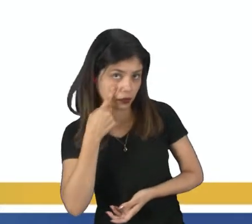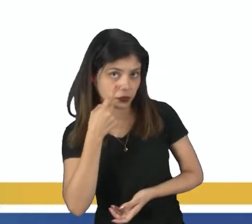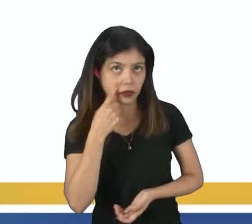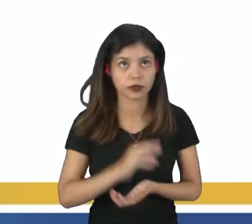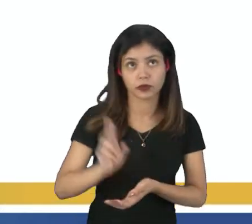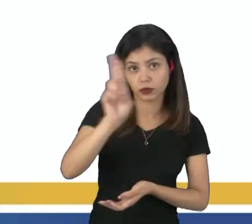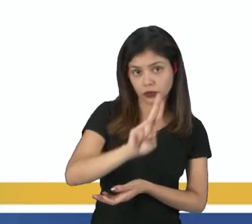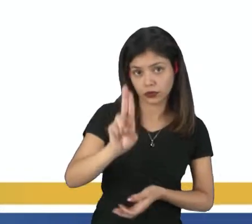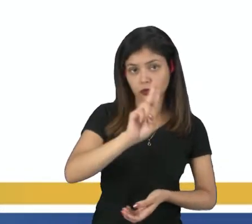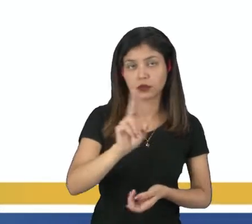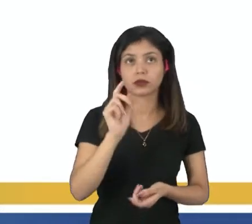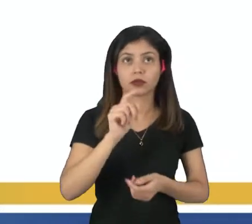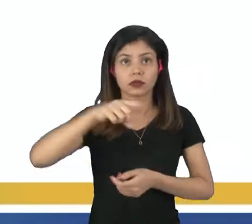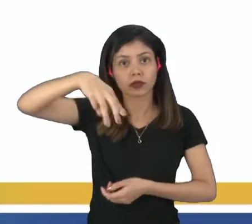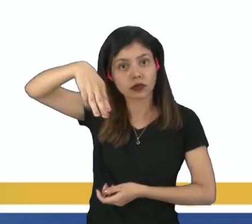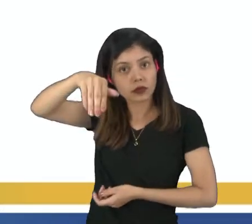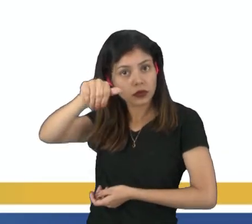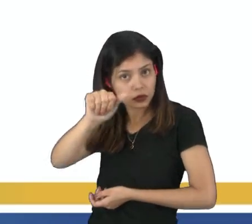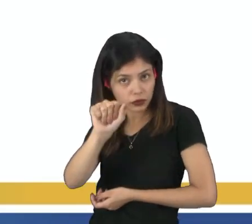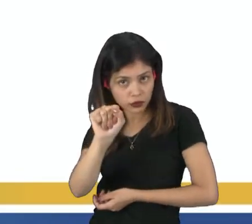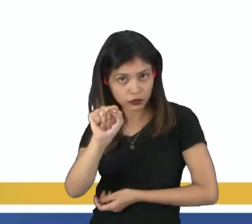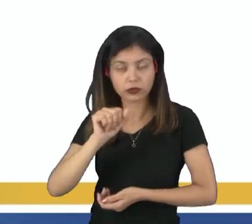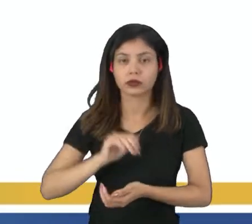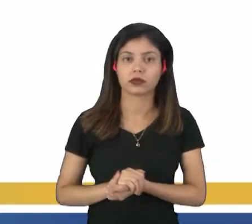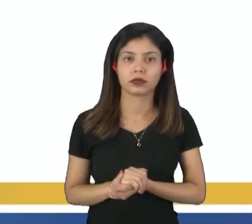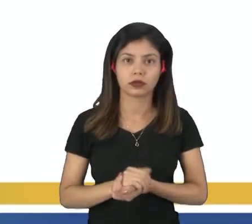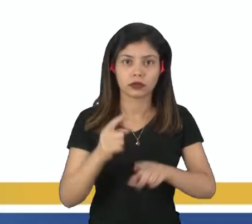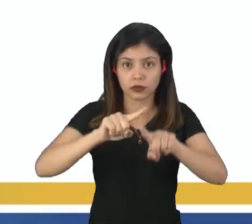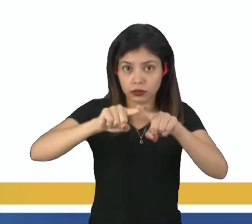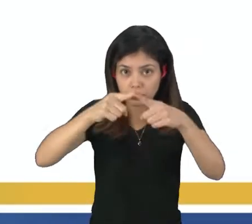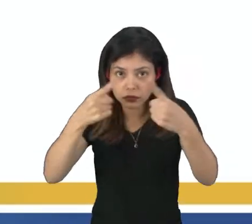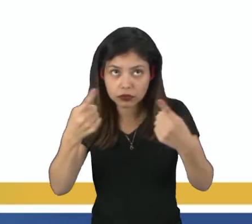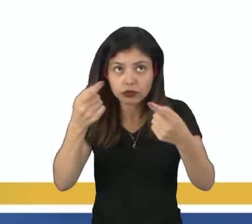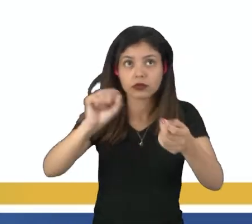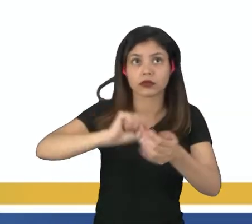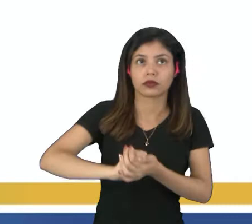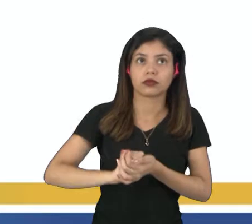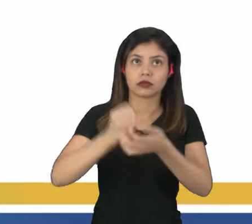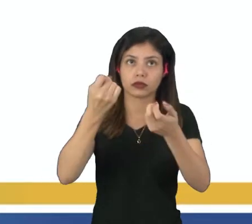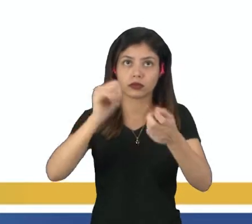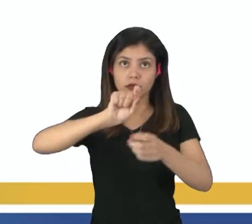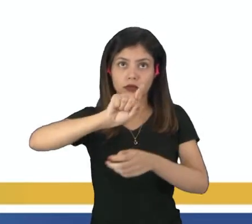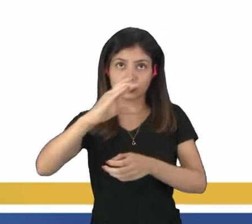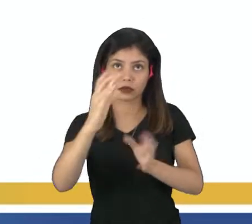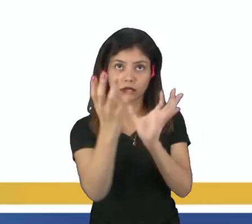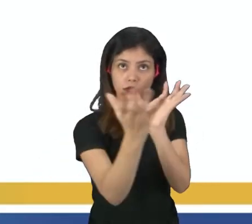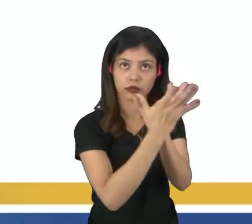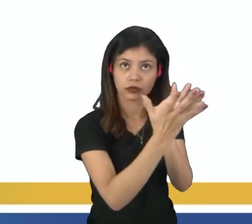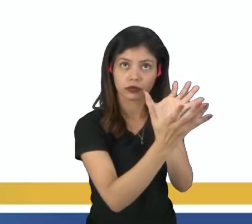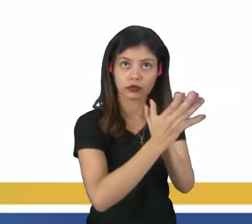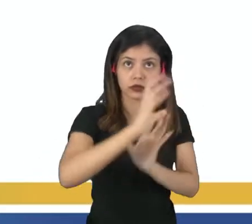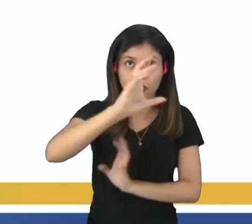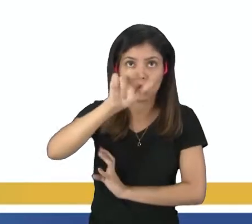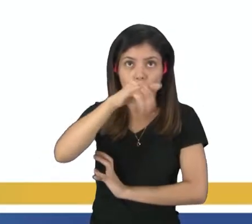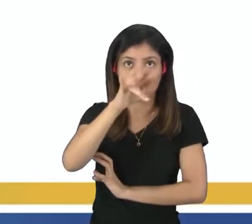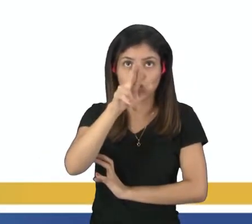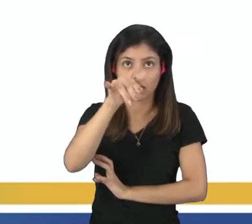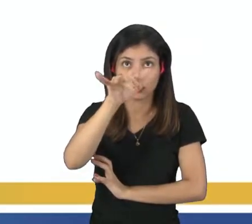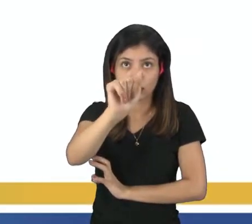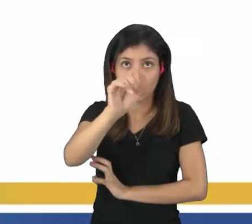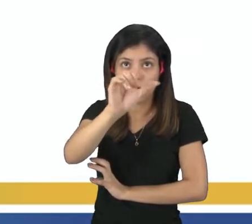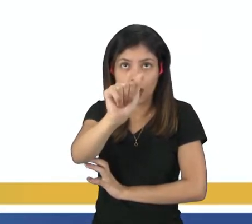Observe o uso do mas. Mas é classificado como uma conjunção